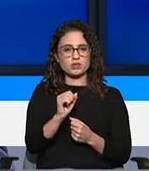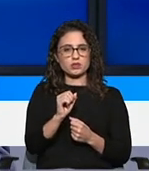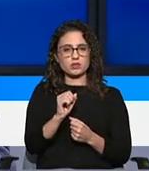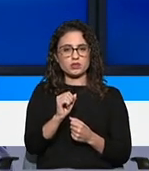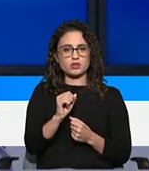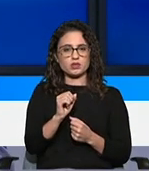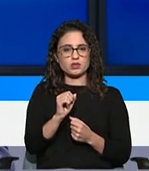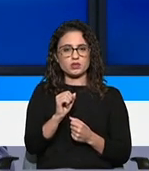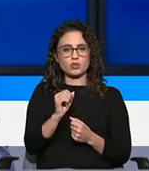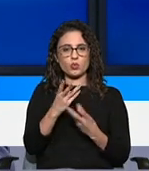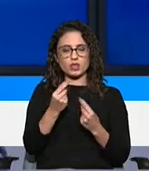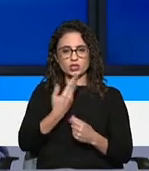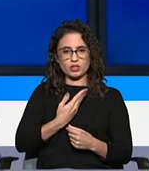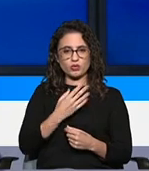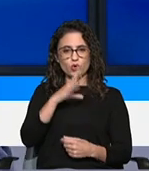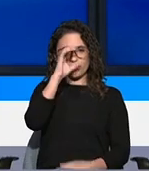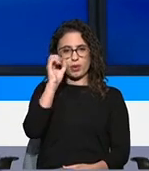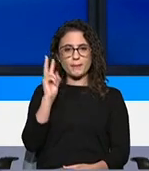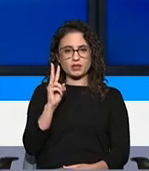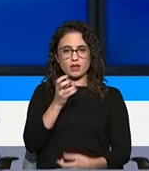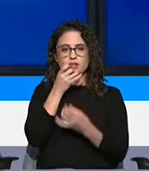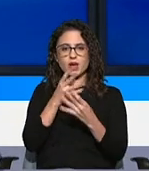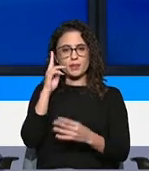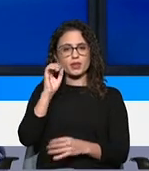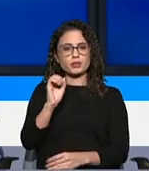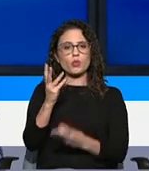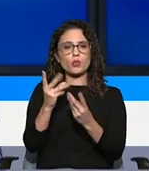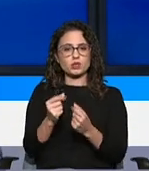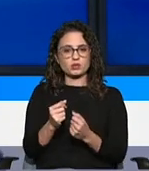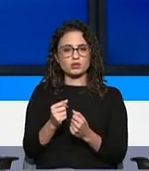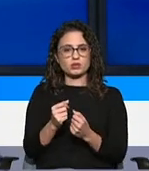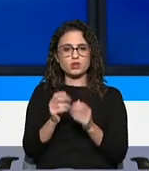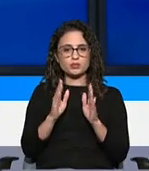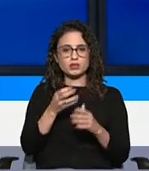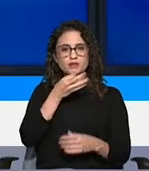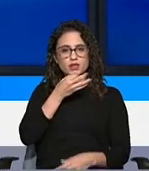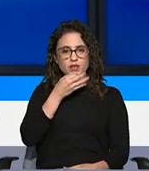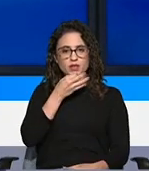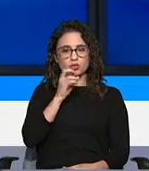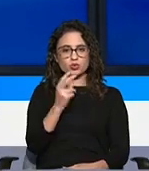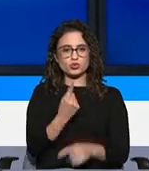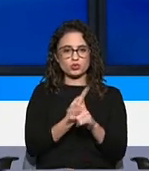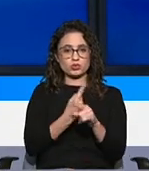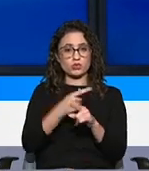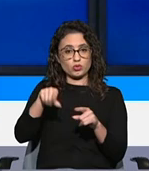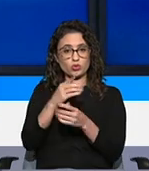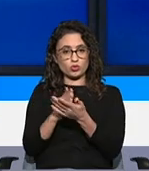que o governo do PSD Perdoou a da Madeira ó senhor Deputado é preciso falar das duas